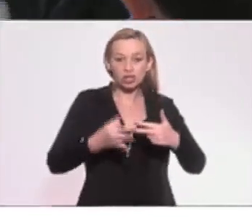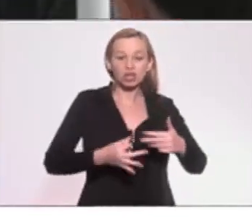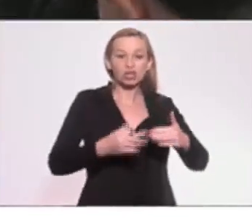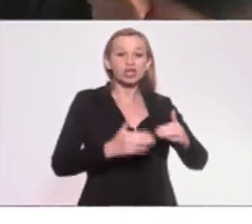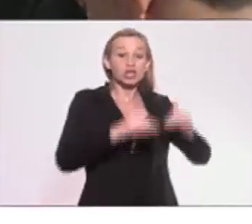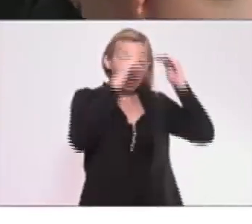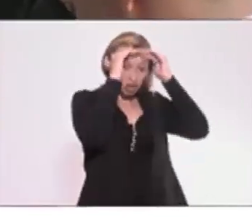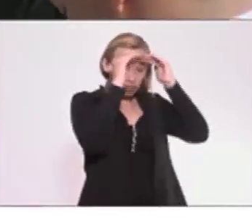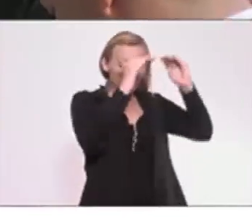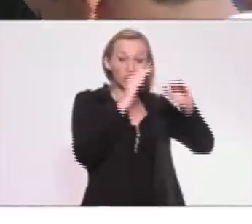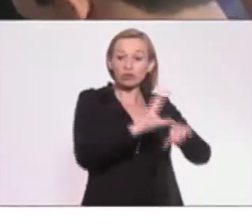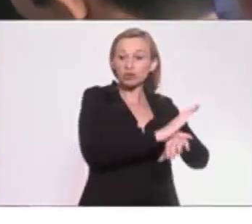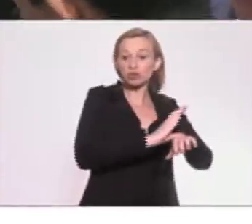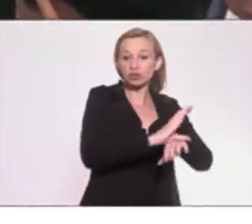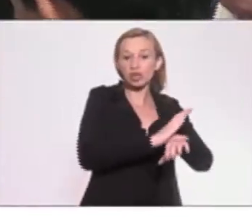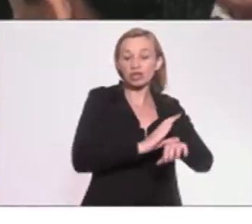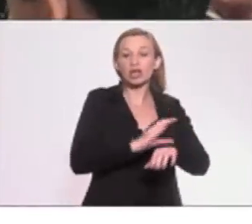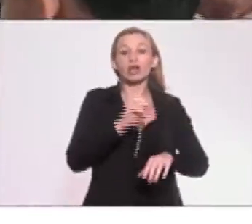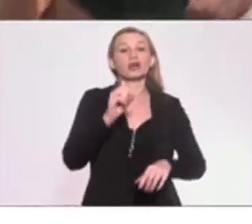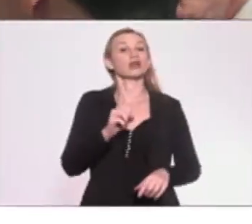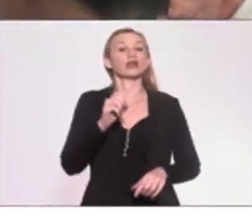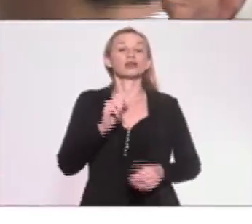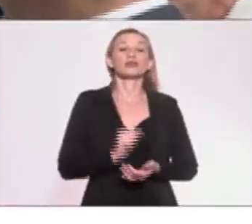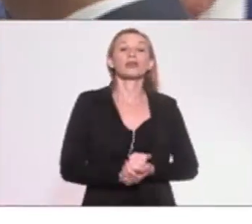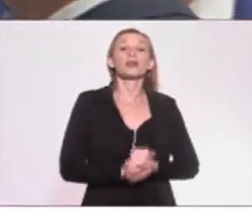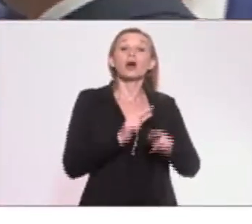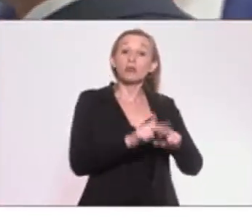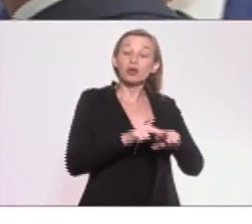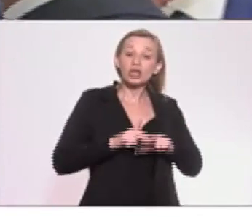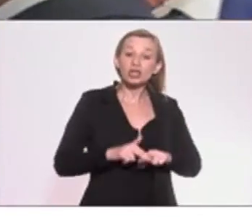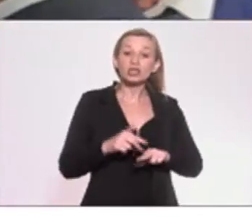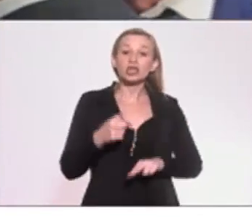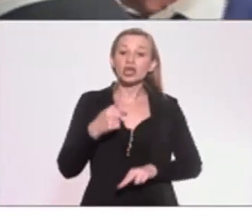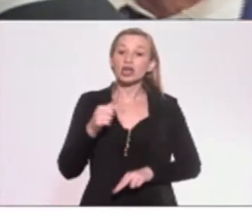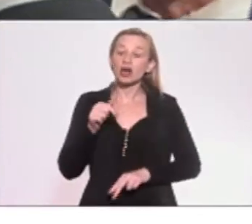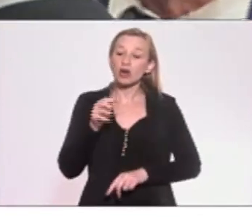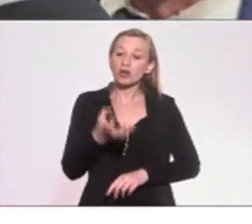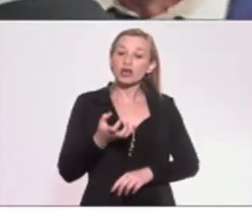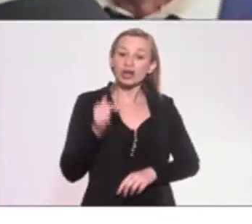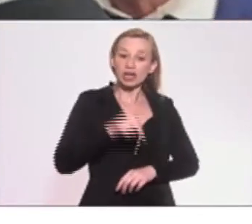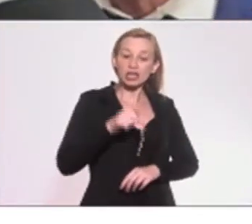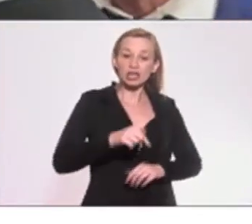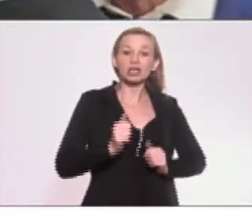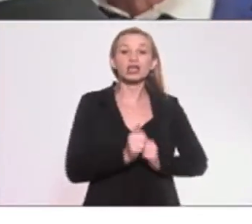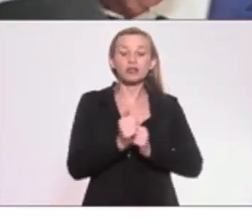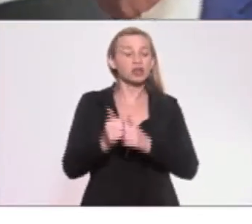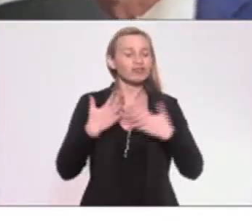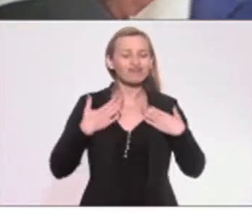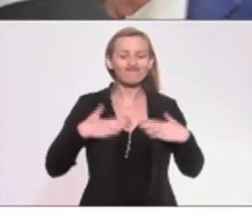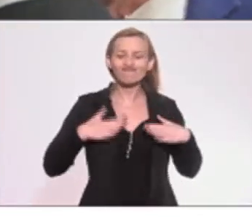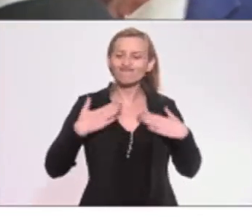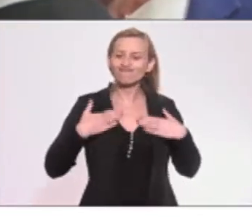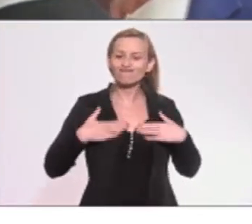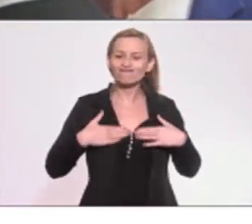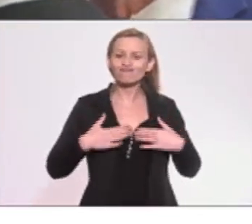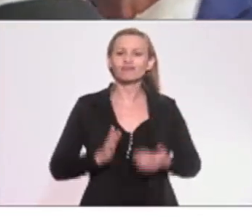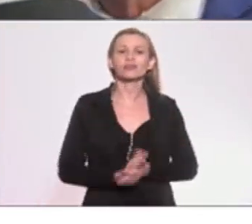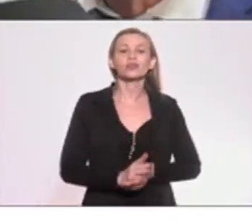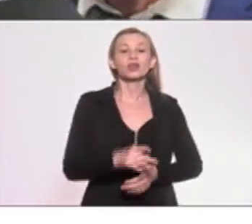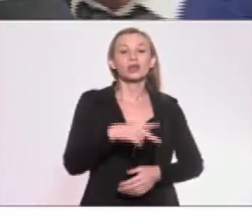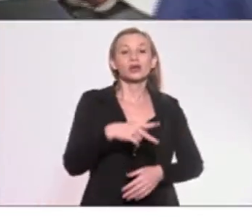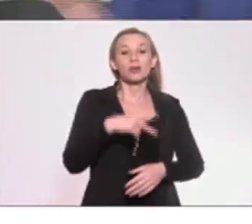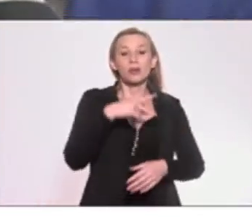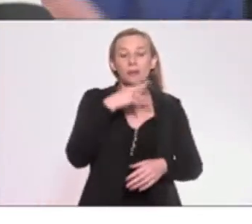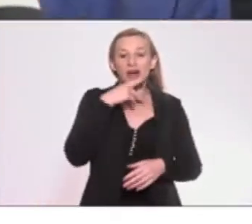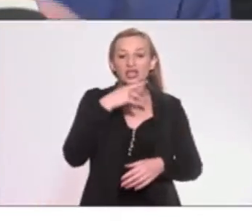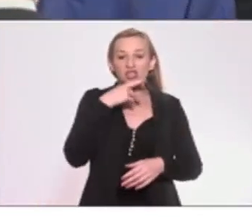garantias constitucionais. É isso que está em jogo nesse momento. Portanto, eu quero aqui encaminhar de maneira muito calma e serena pelo Partido dos